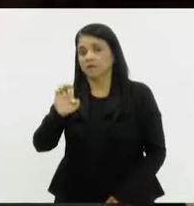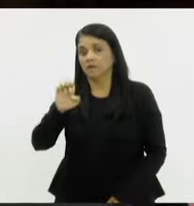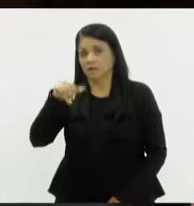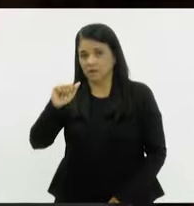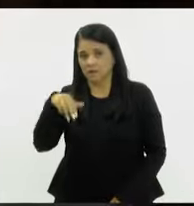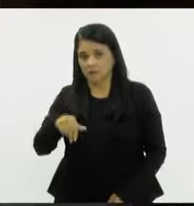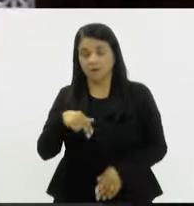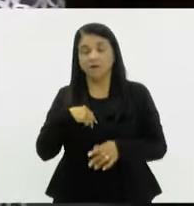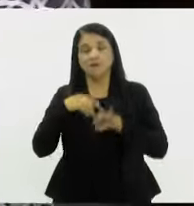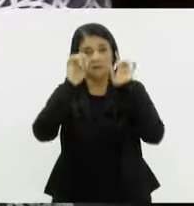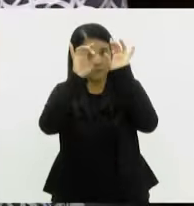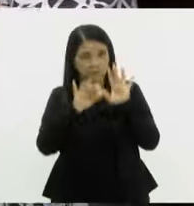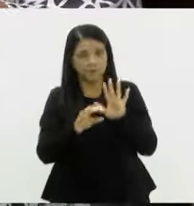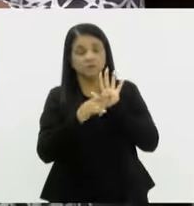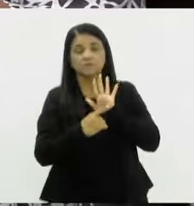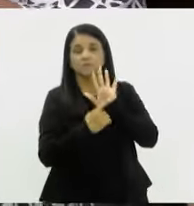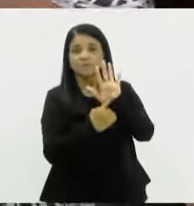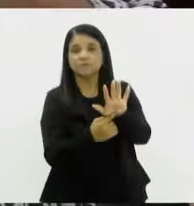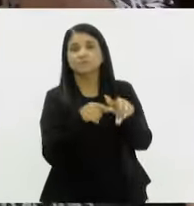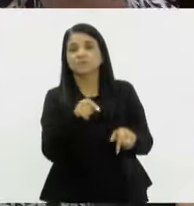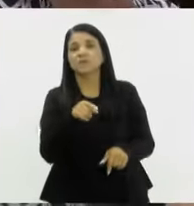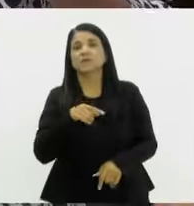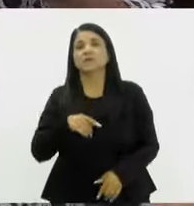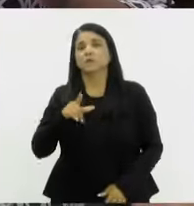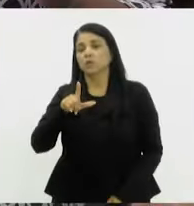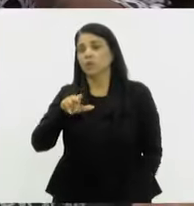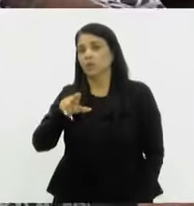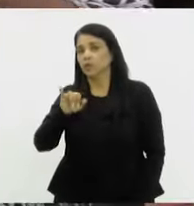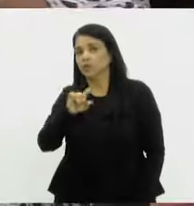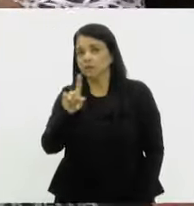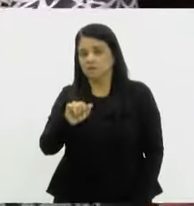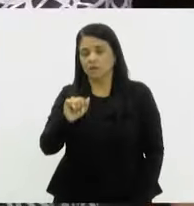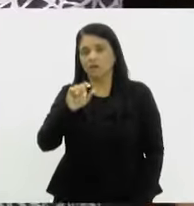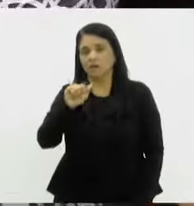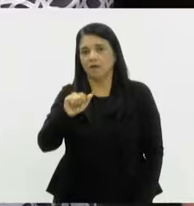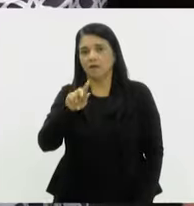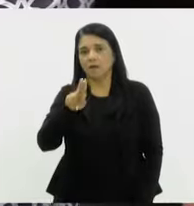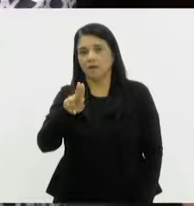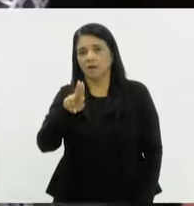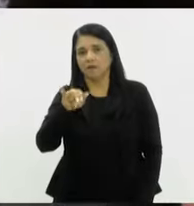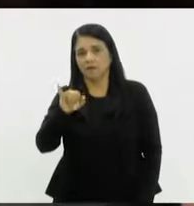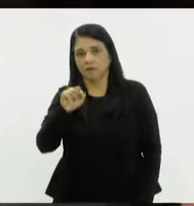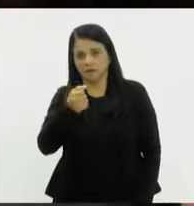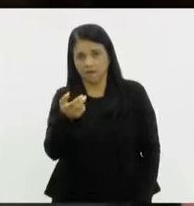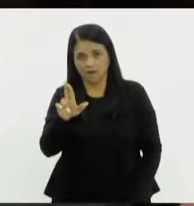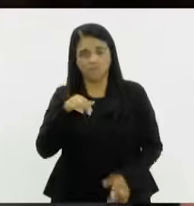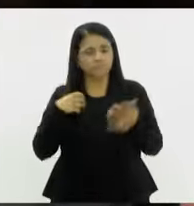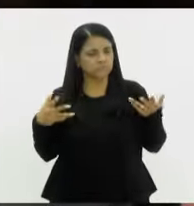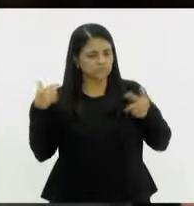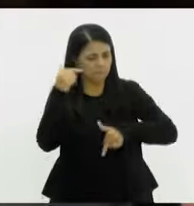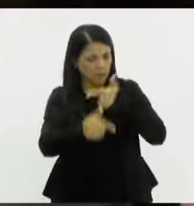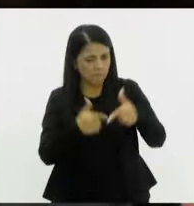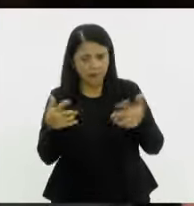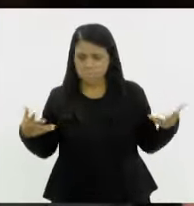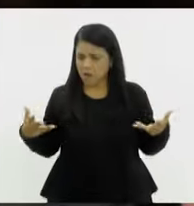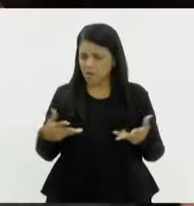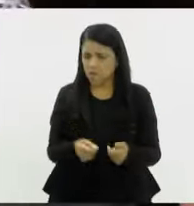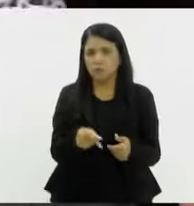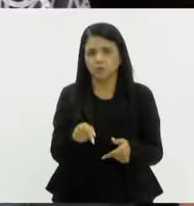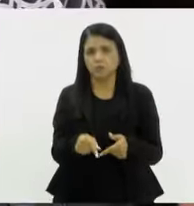nossa secretária luí Aguiar que faz um trabalho belíssimo mesmo às vezes sem os recursos que merecia